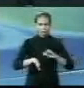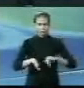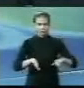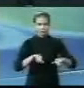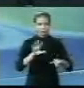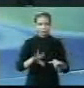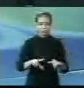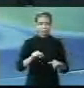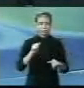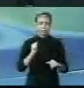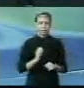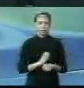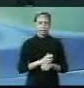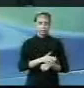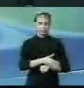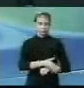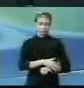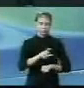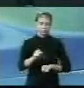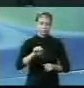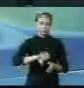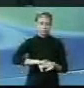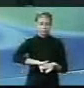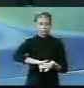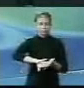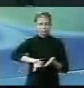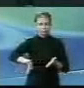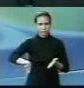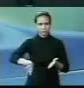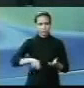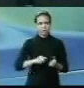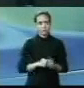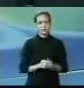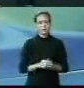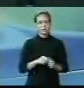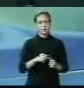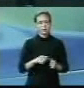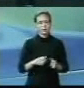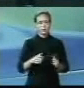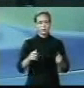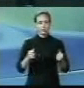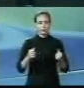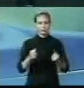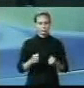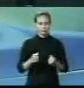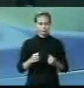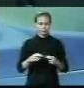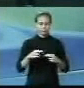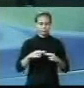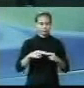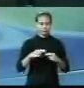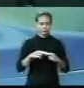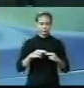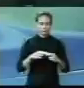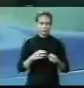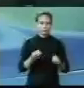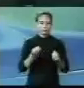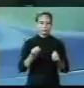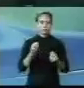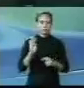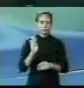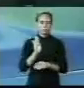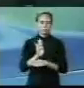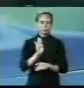entra ou não entra na rede, certo? O firewall é um componente que pode ser usado como segurança, um componente essencialmente de